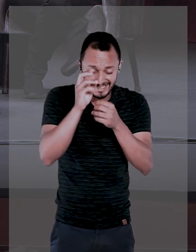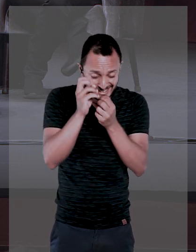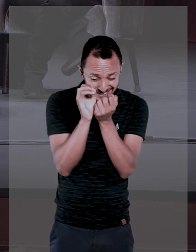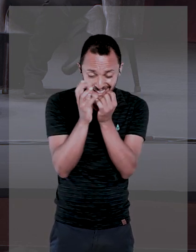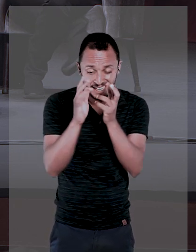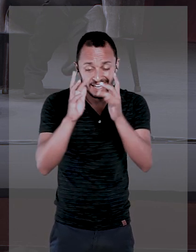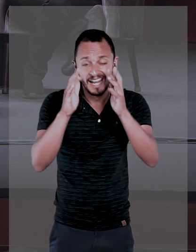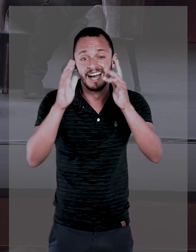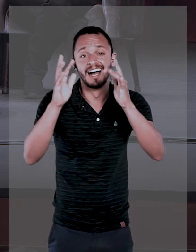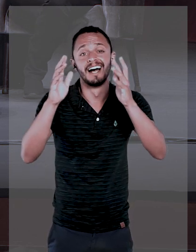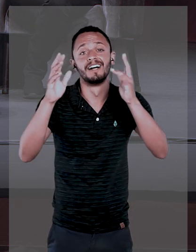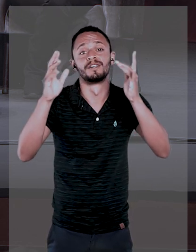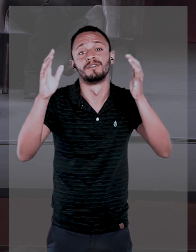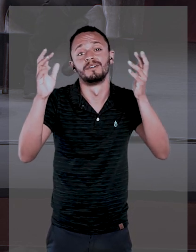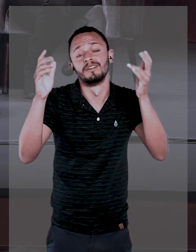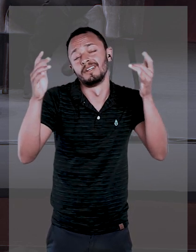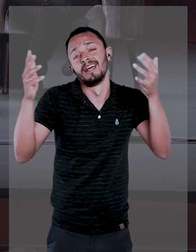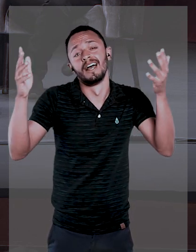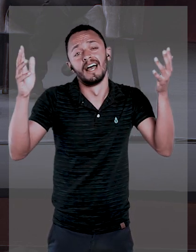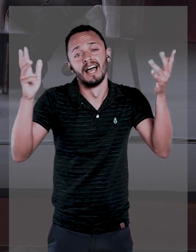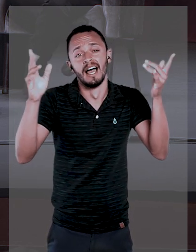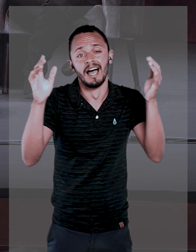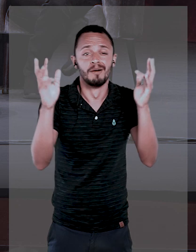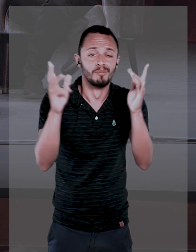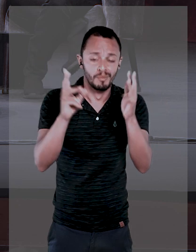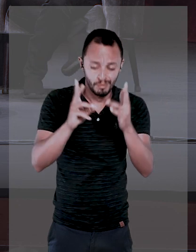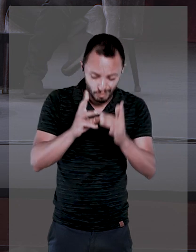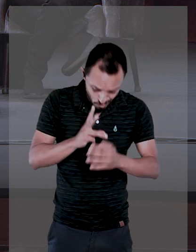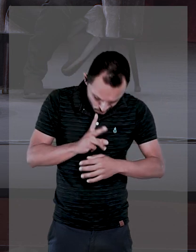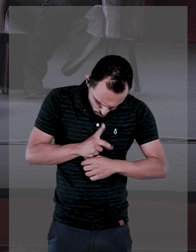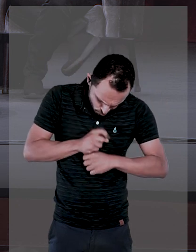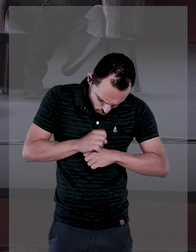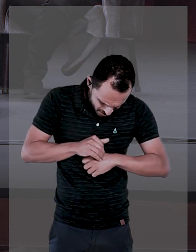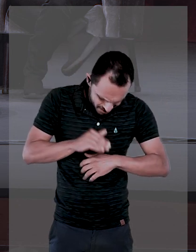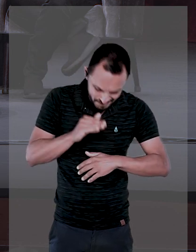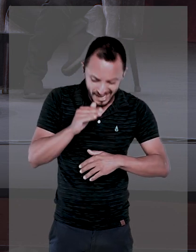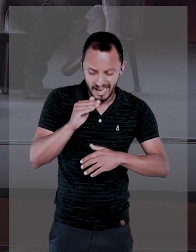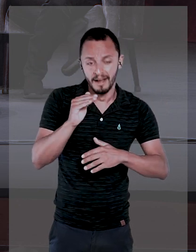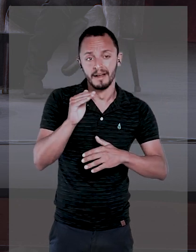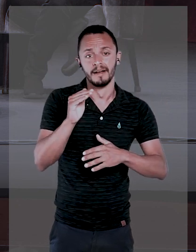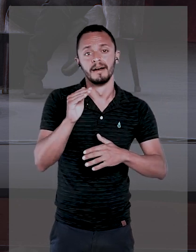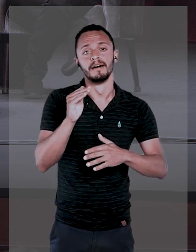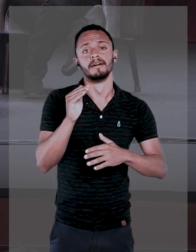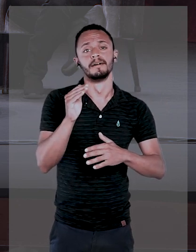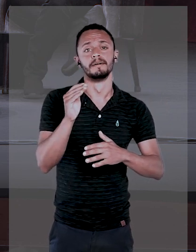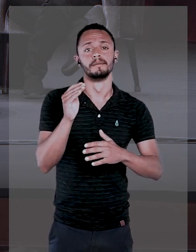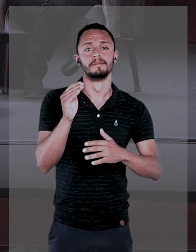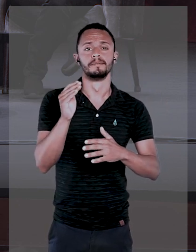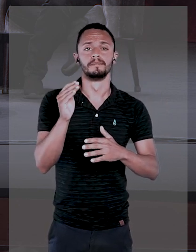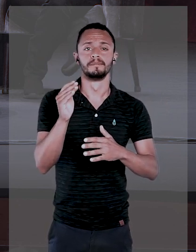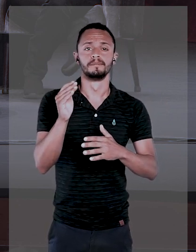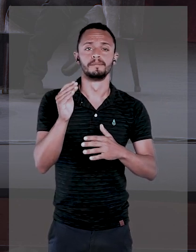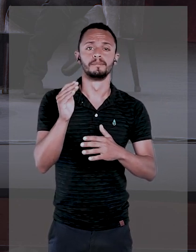quanto mais amor, mais claro, mais amor.